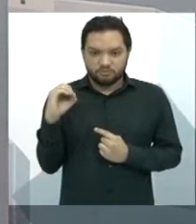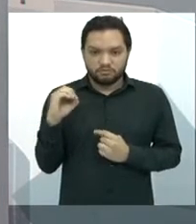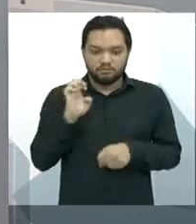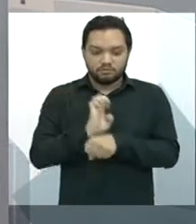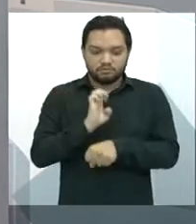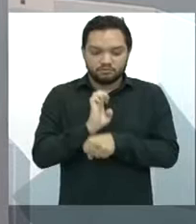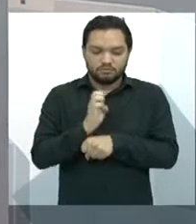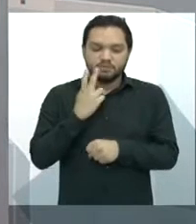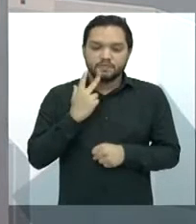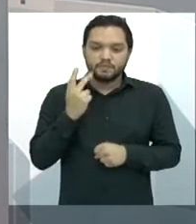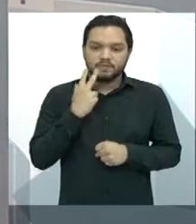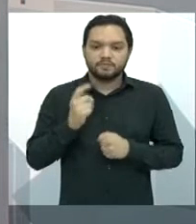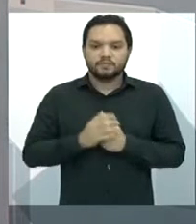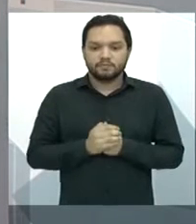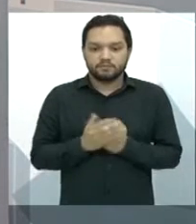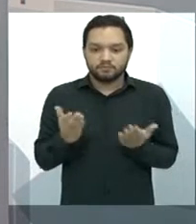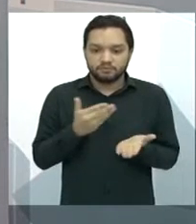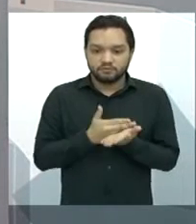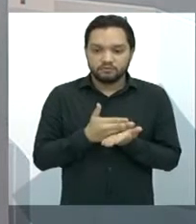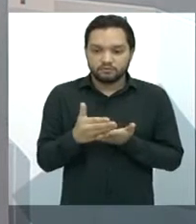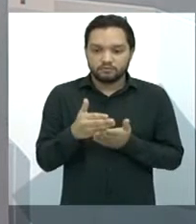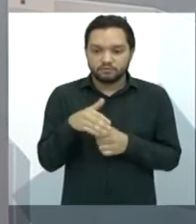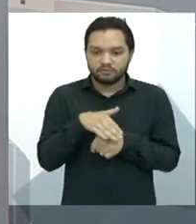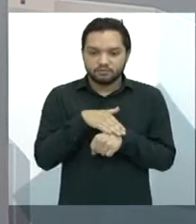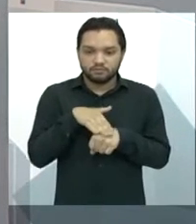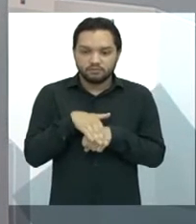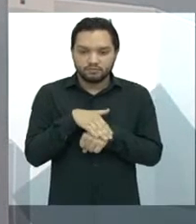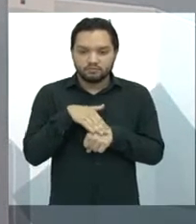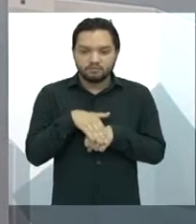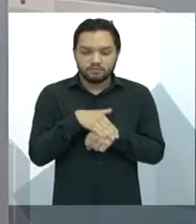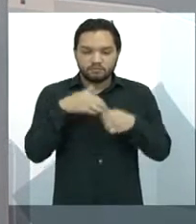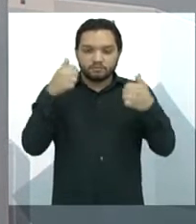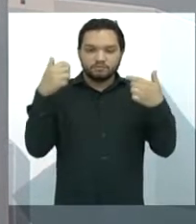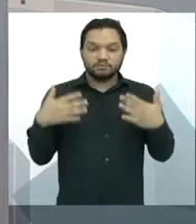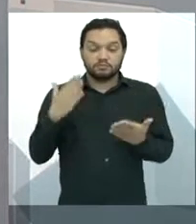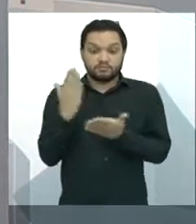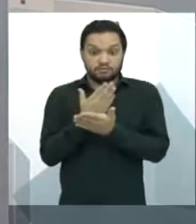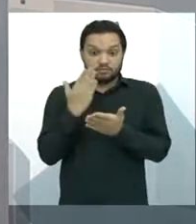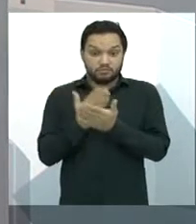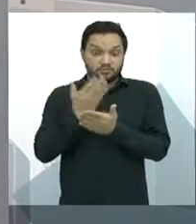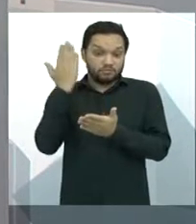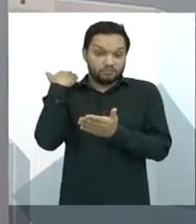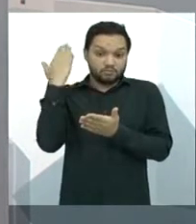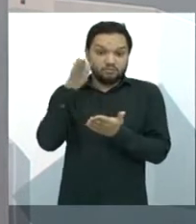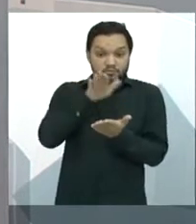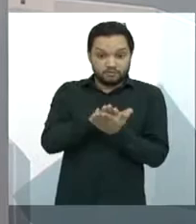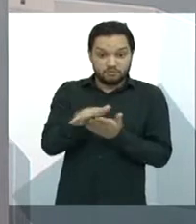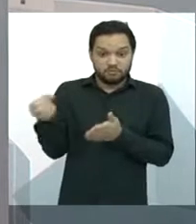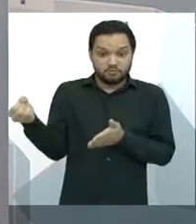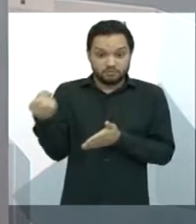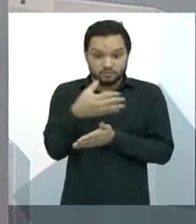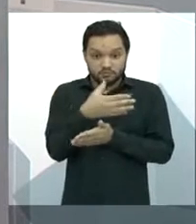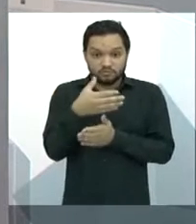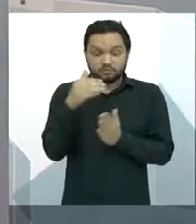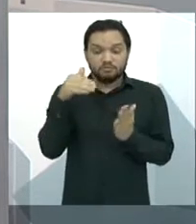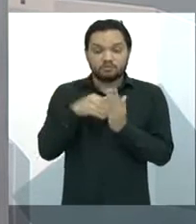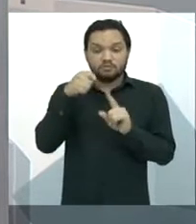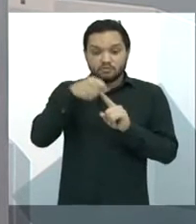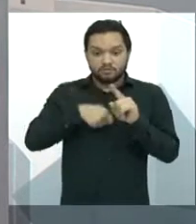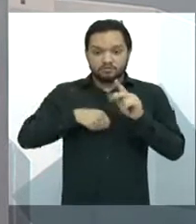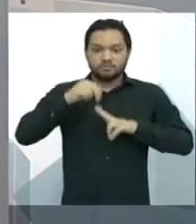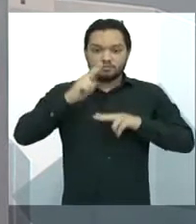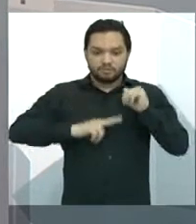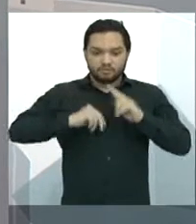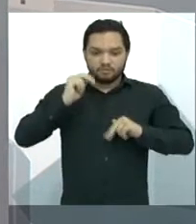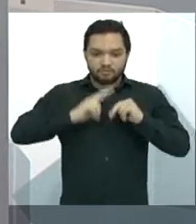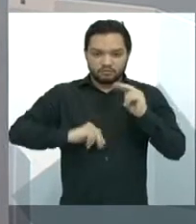Estado do Ceará. Eu vou iniciar a conversa falando de um livro que foi lançado no final de junho, e depois eu vou mostrar